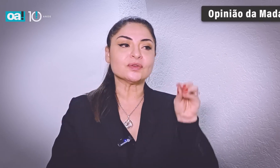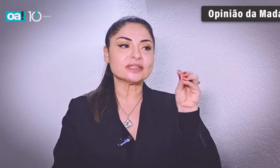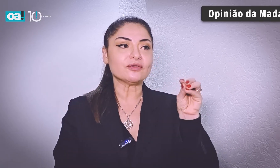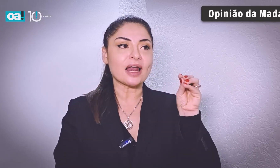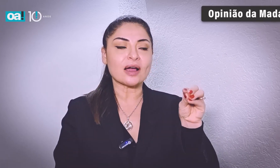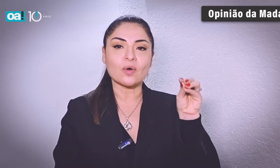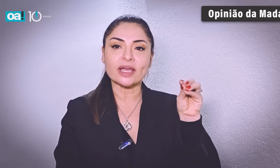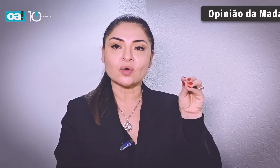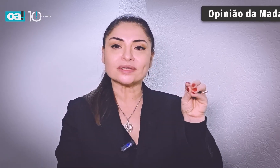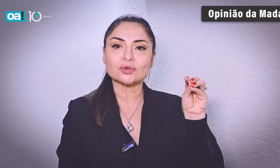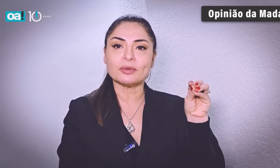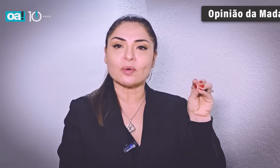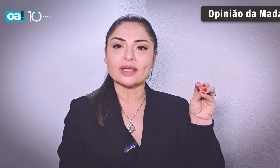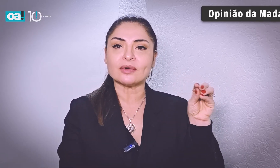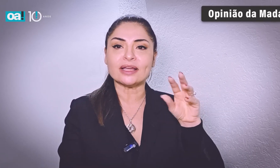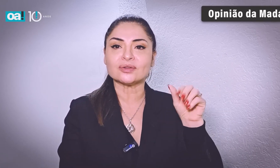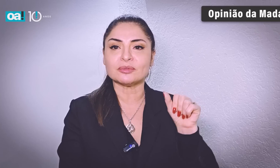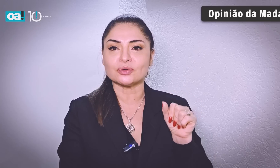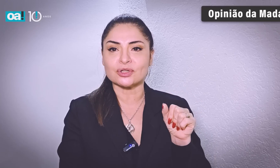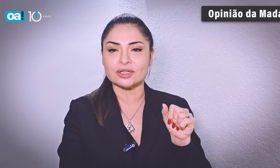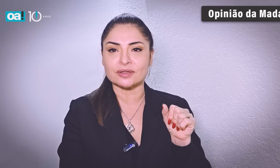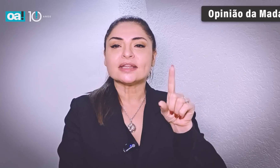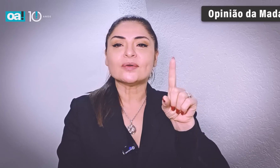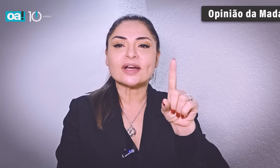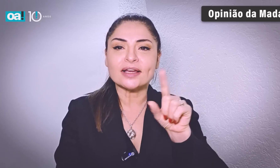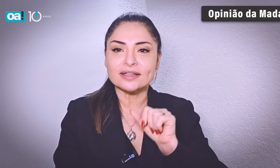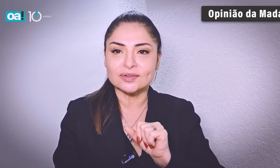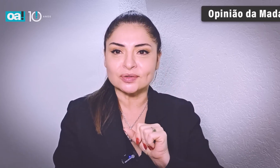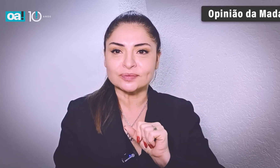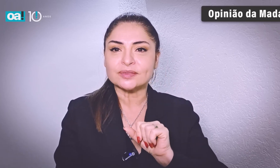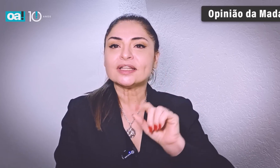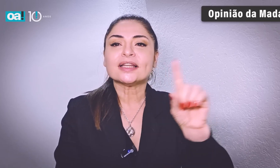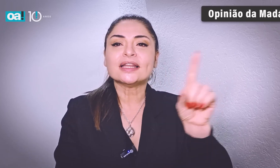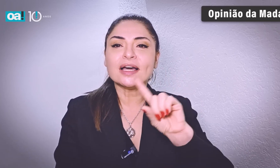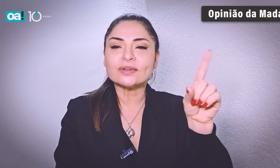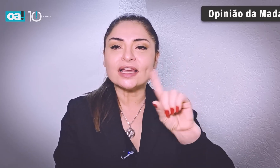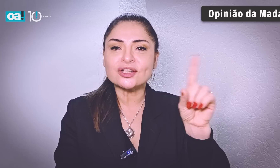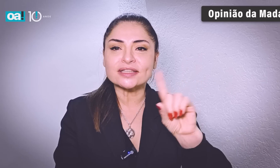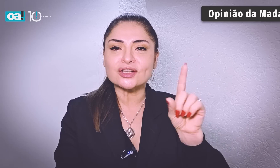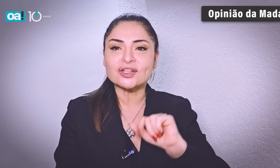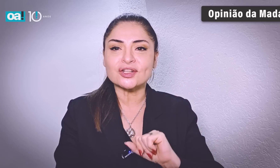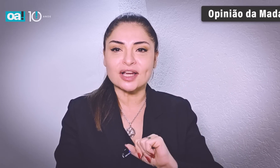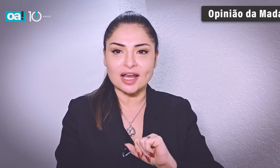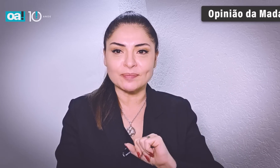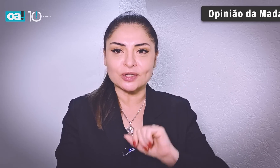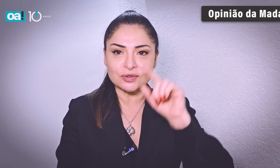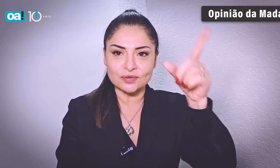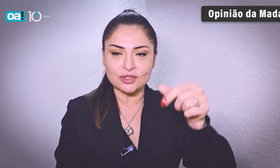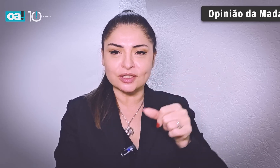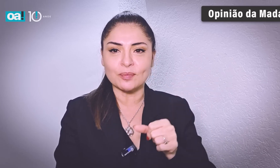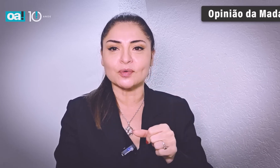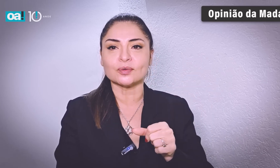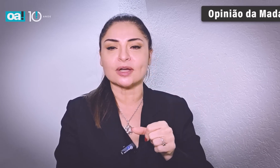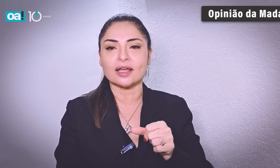assim, que se você falar qualquer coisa sobre qualquer mulher, isso é misoginia. Não caia nisso. Não deixe essa gente te calar por isso,